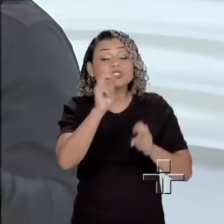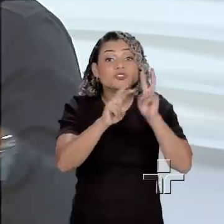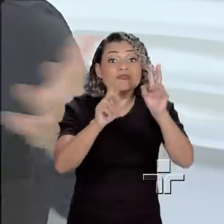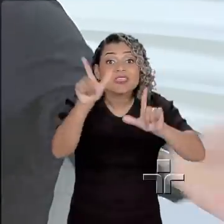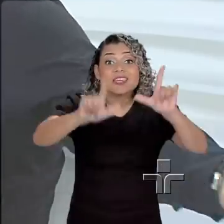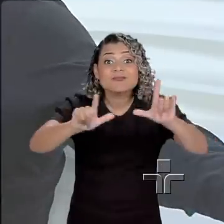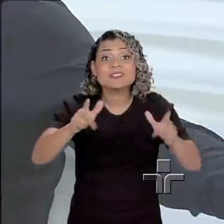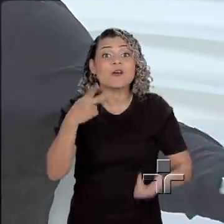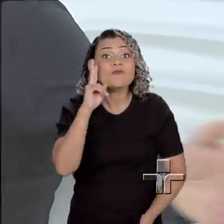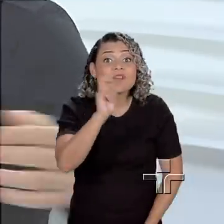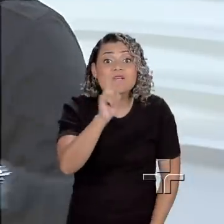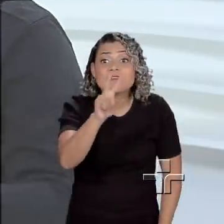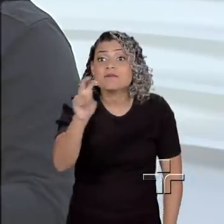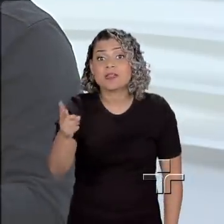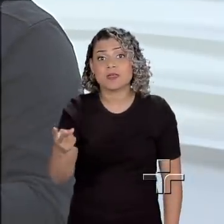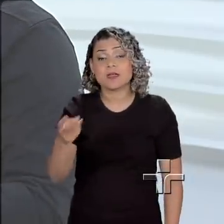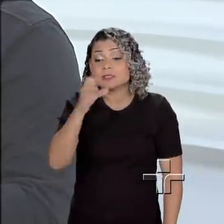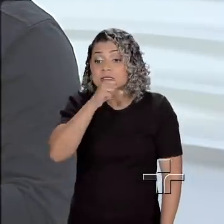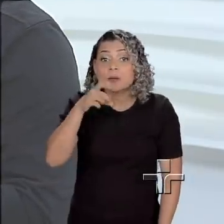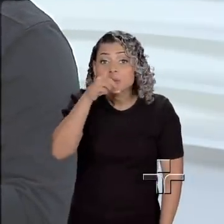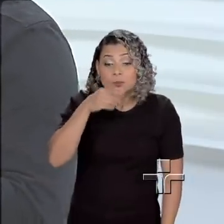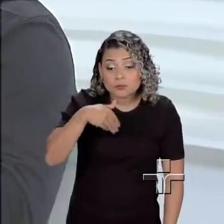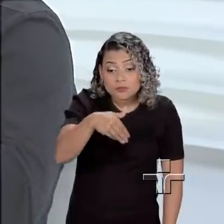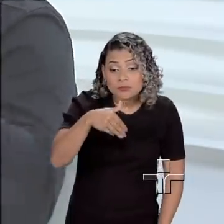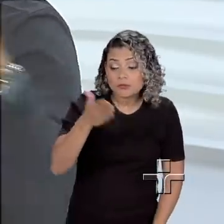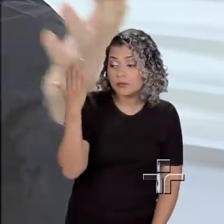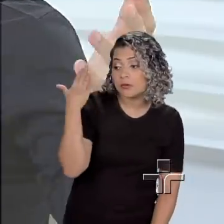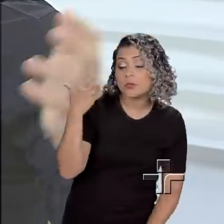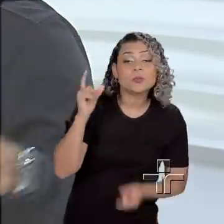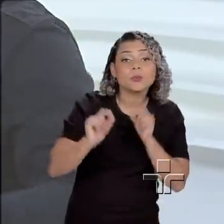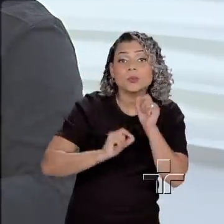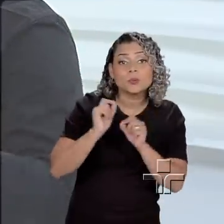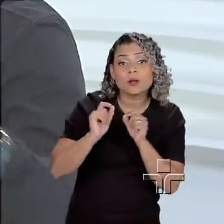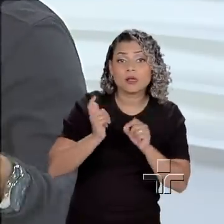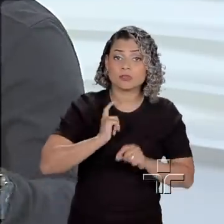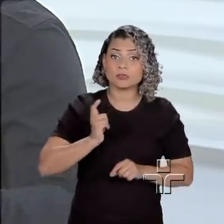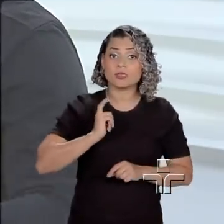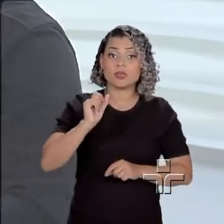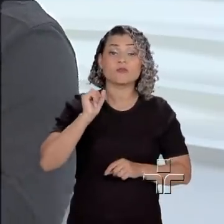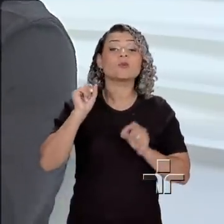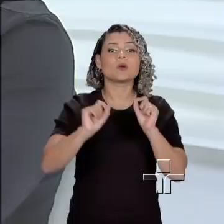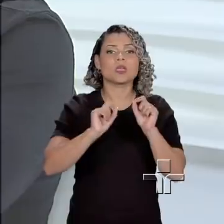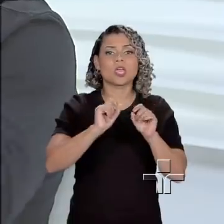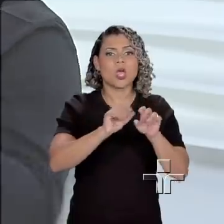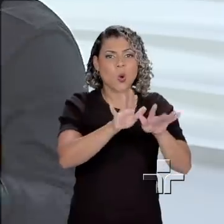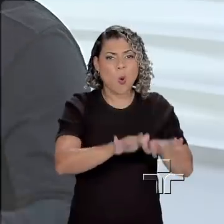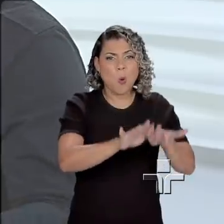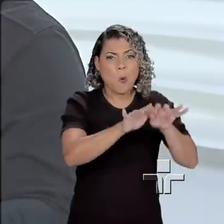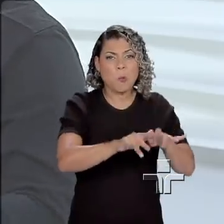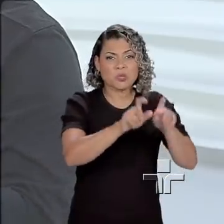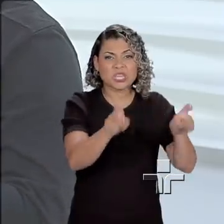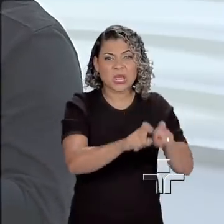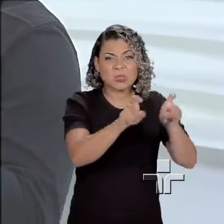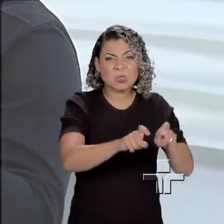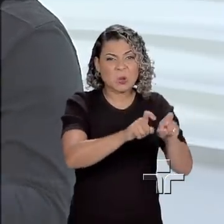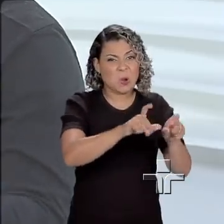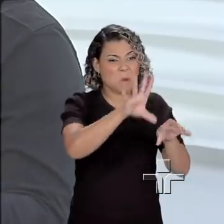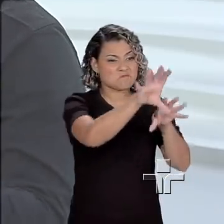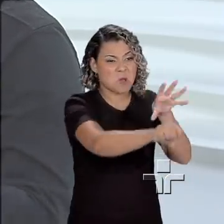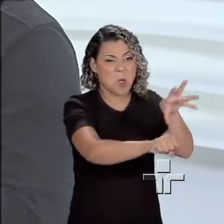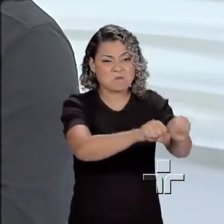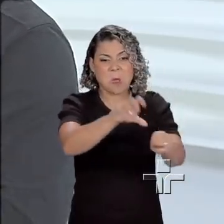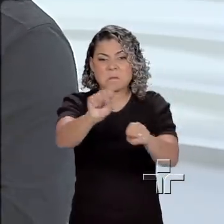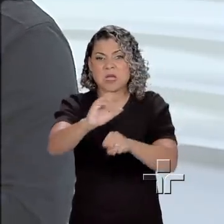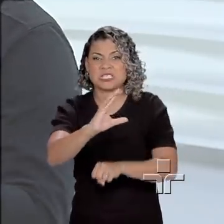noticiário. Nesse fim de semana mesmo, recolheram mais dezenas de computadores, milhares de CDs,